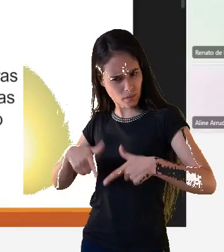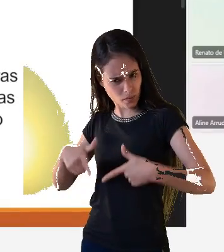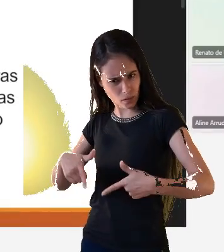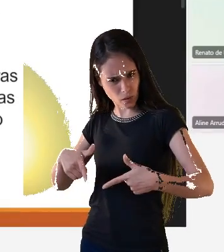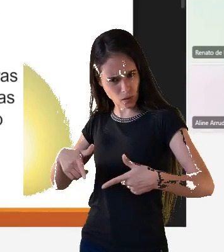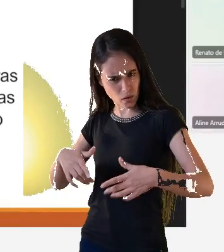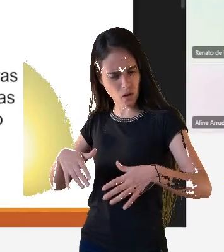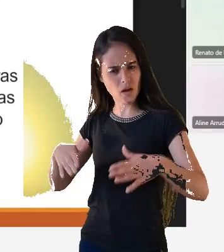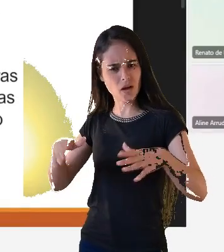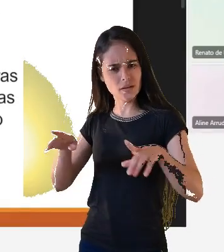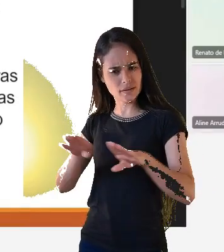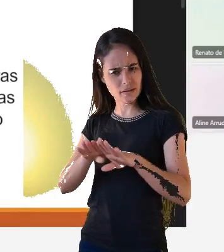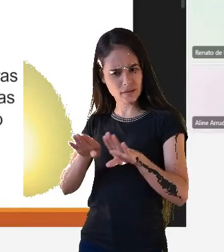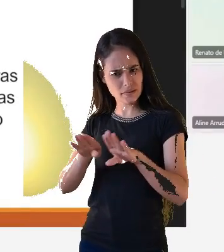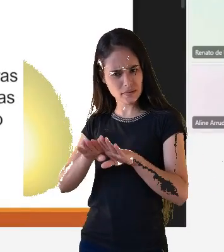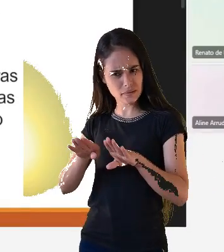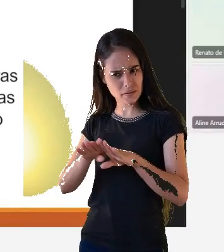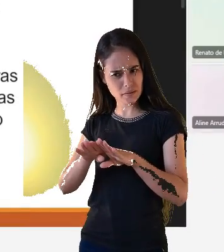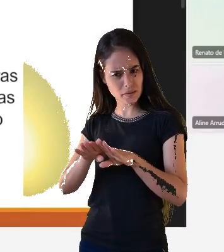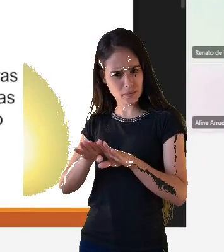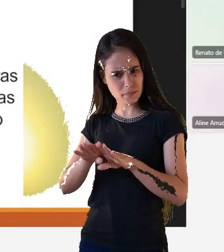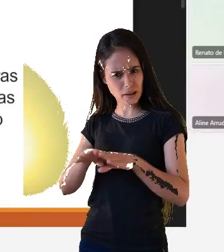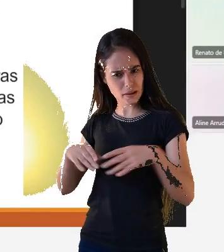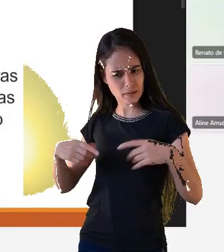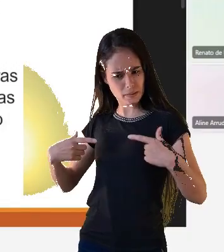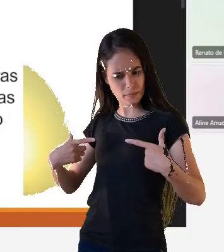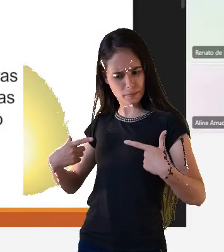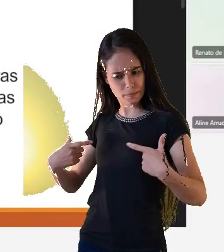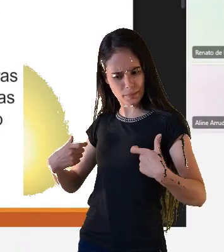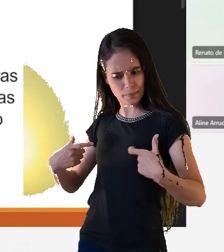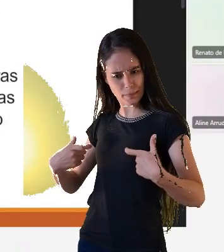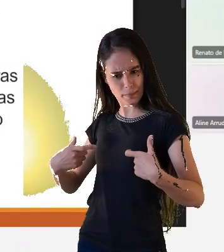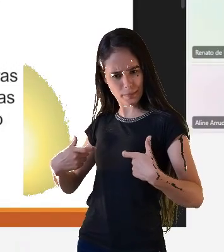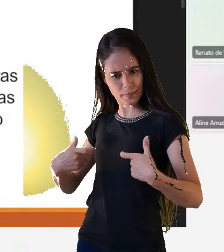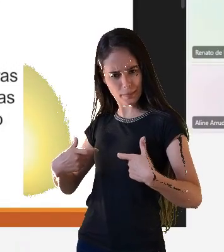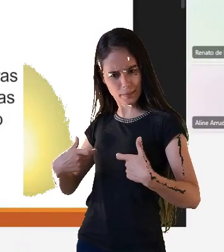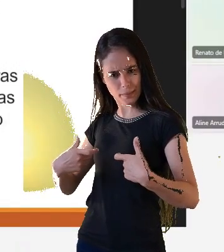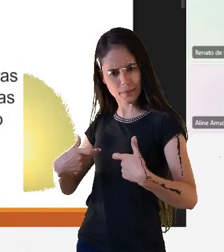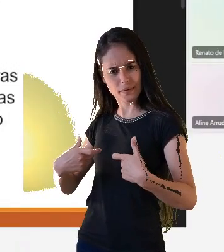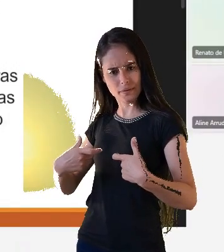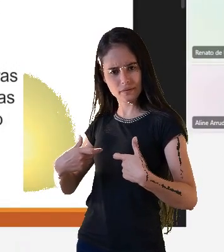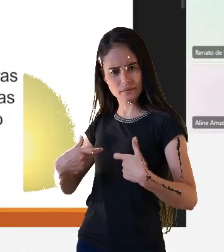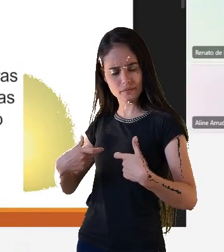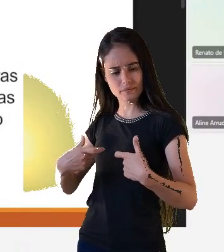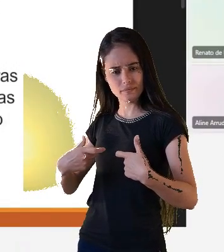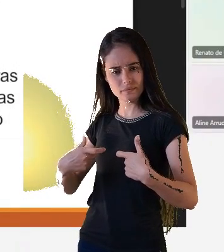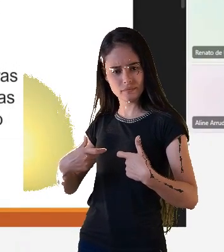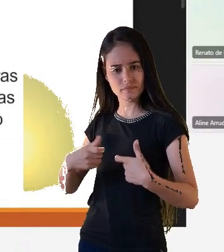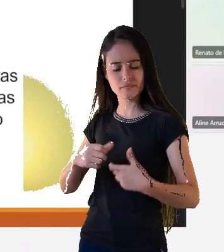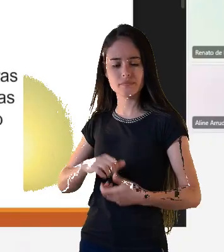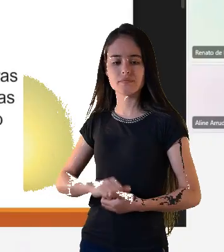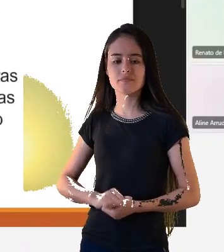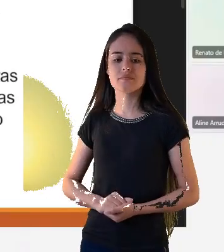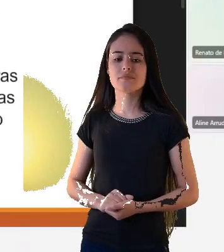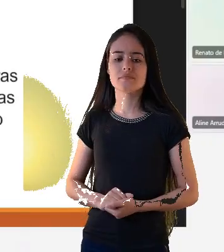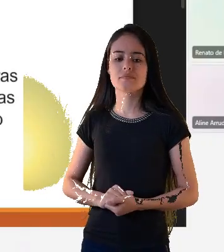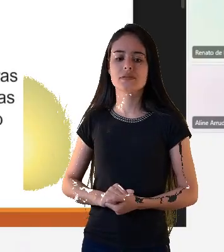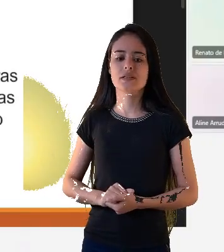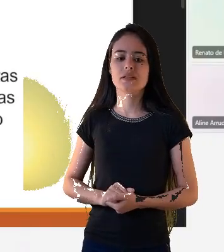atuou tanto derrubando ali embarcações de portugueses, quanto também